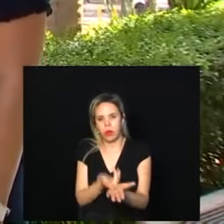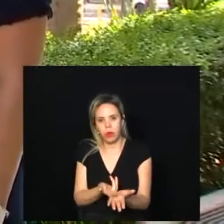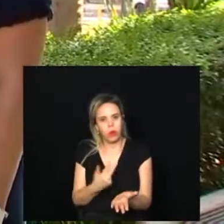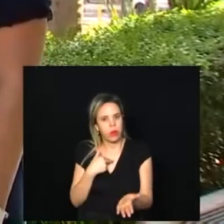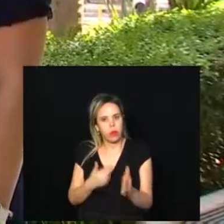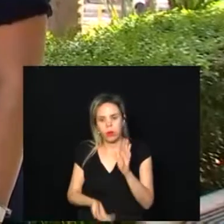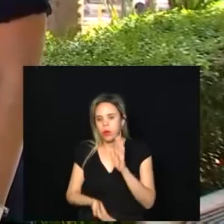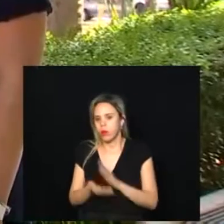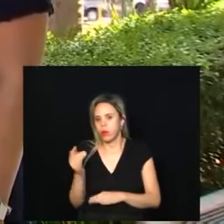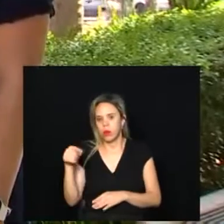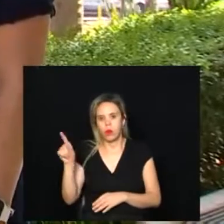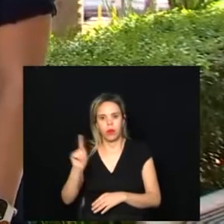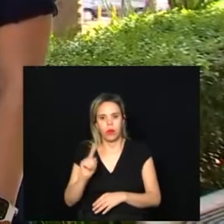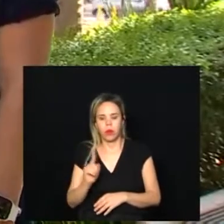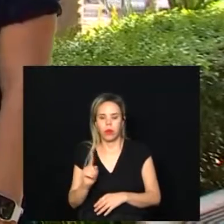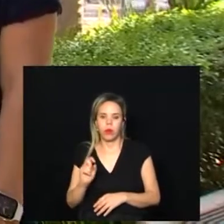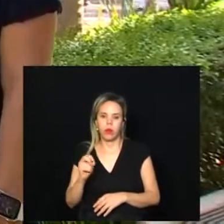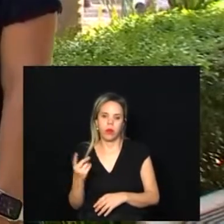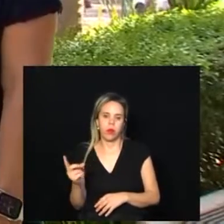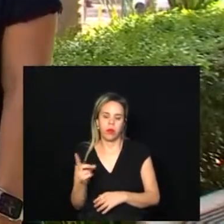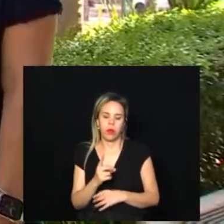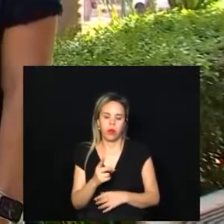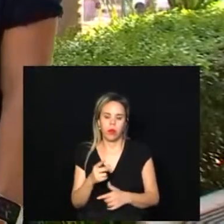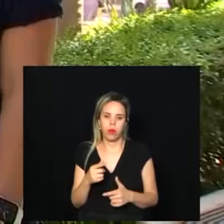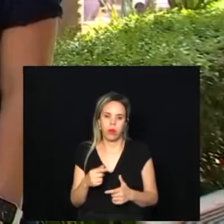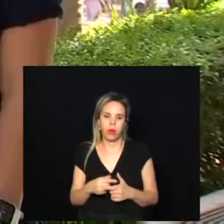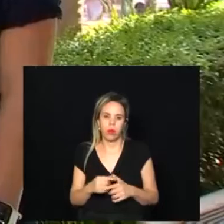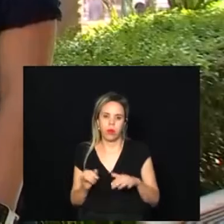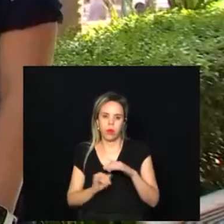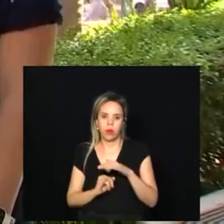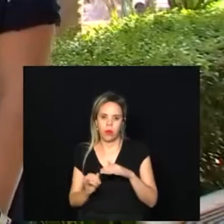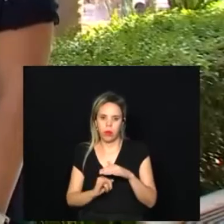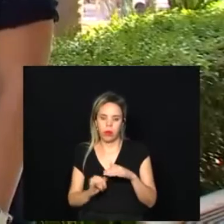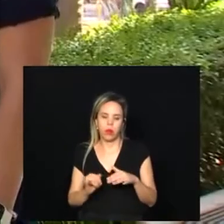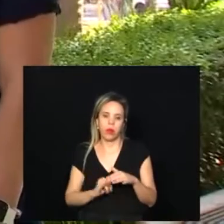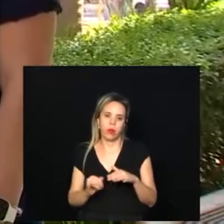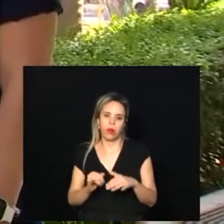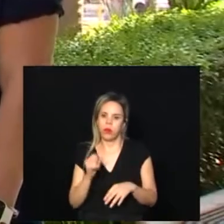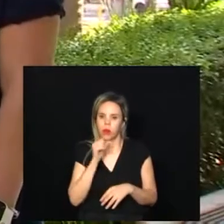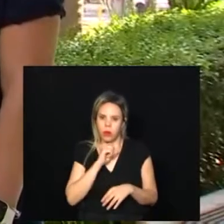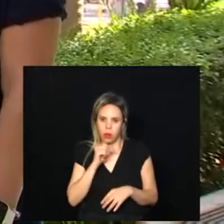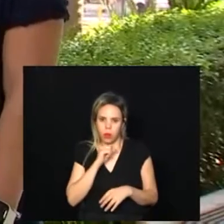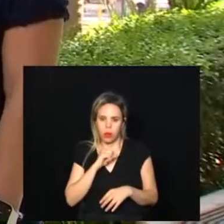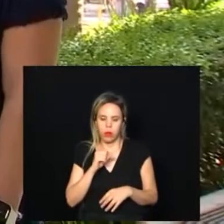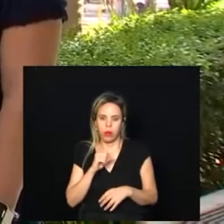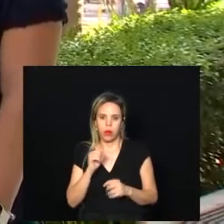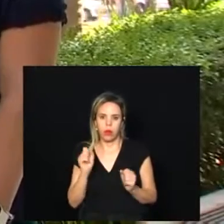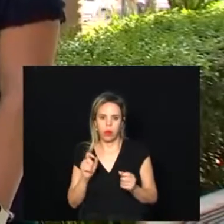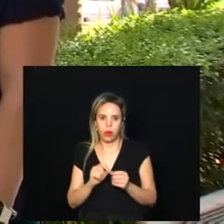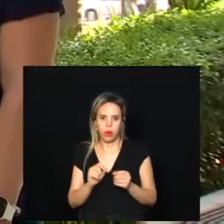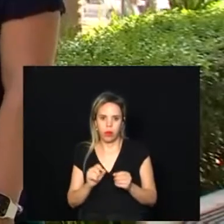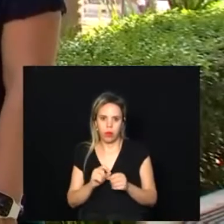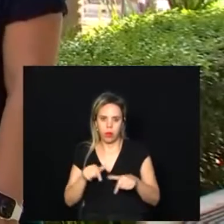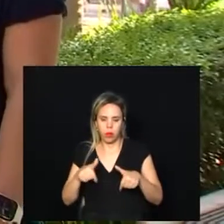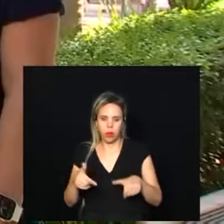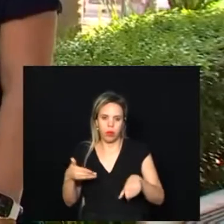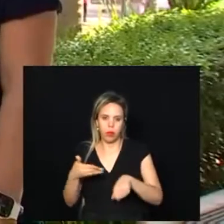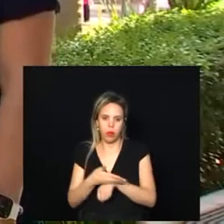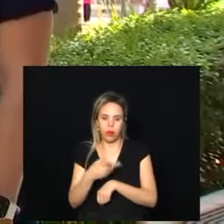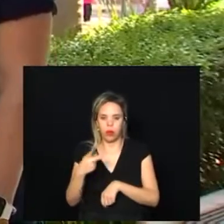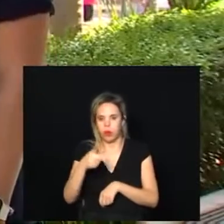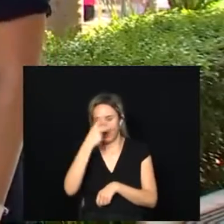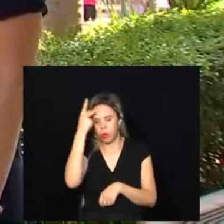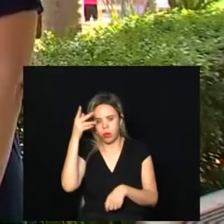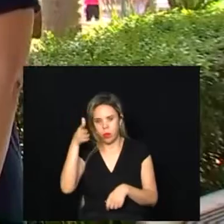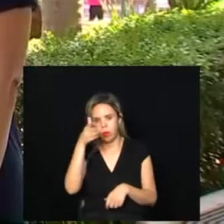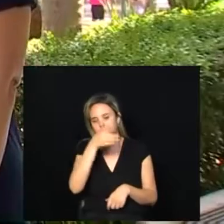podem se locomover, ou vivem em instituições de longa permanência, será feita ação volante